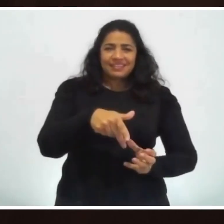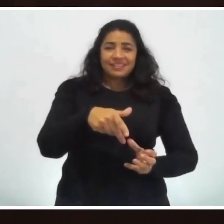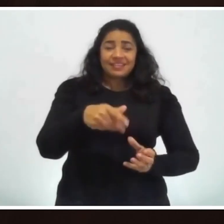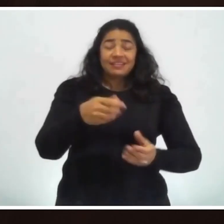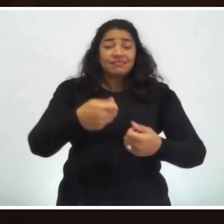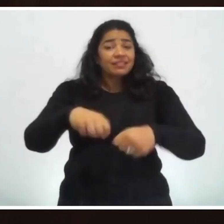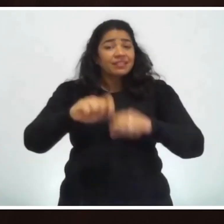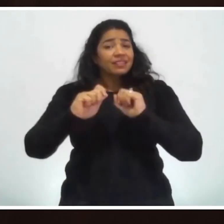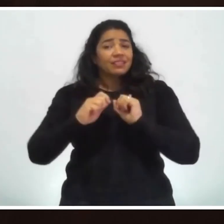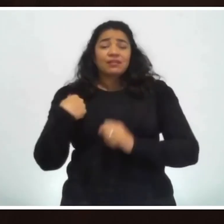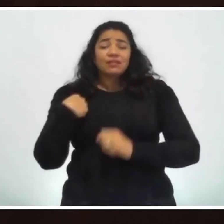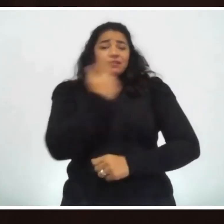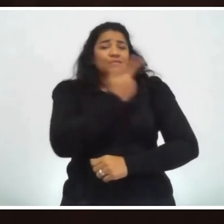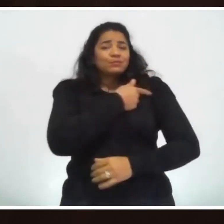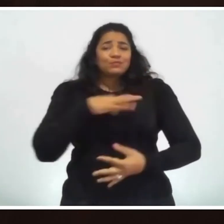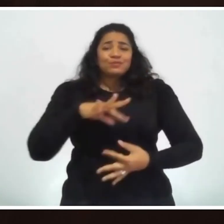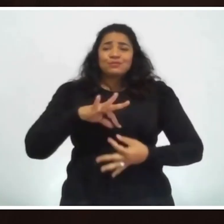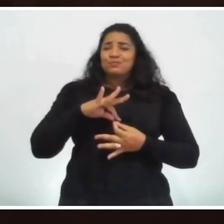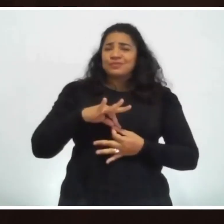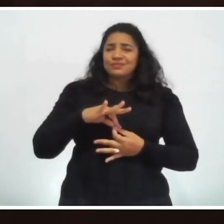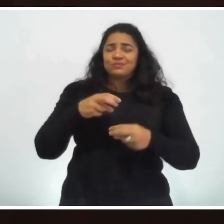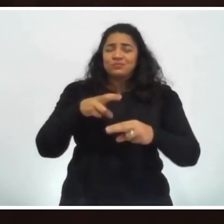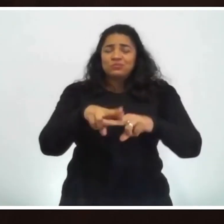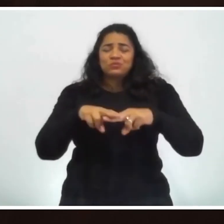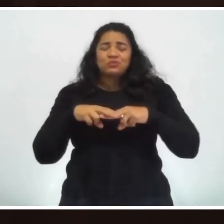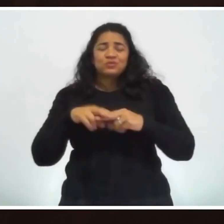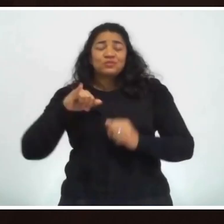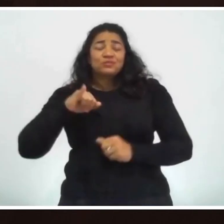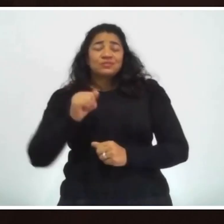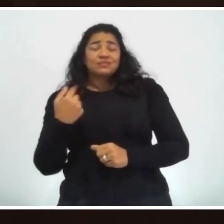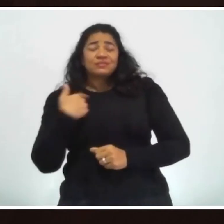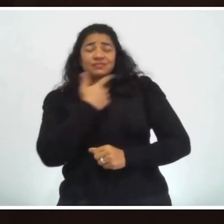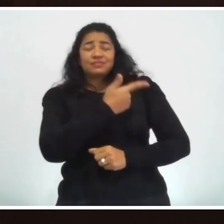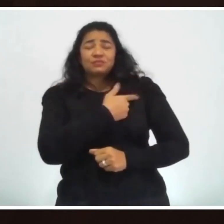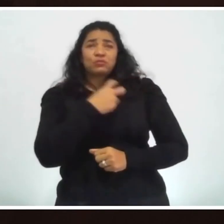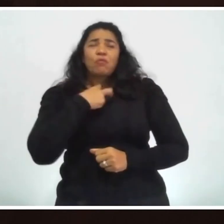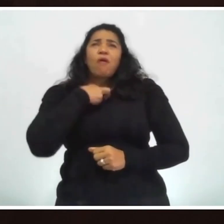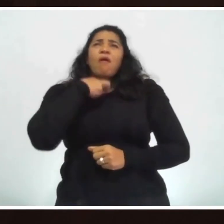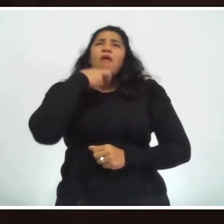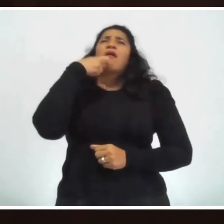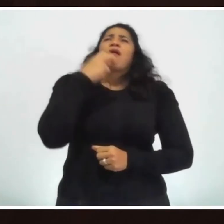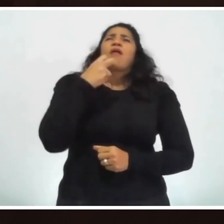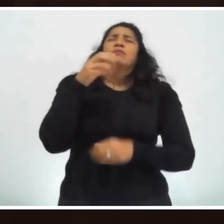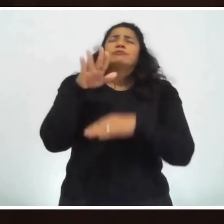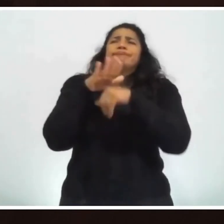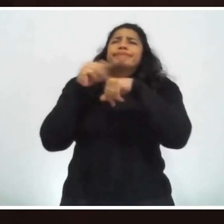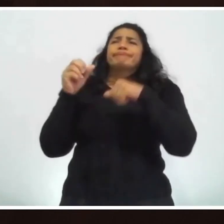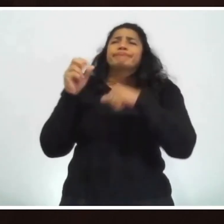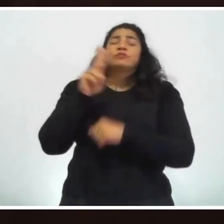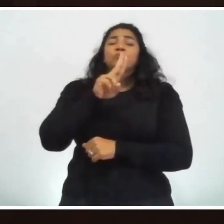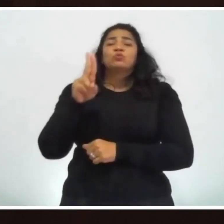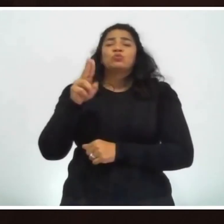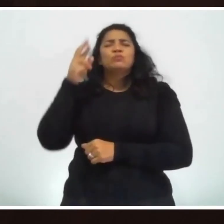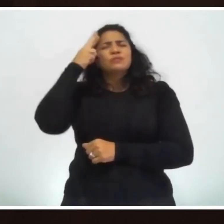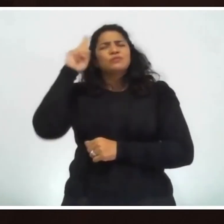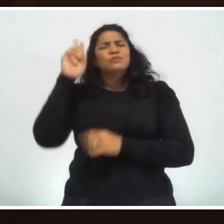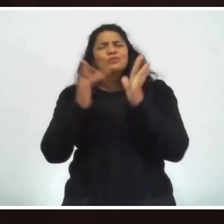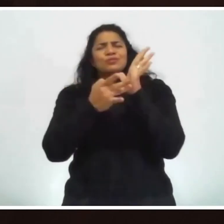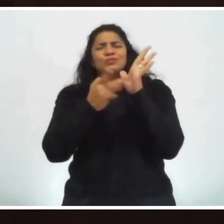quando nós invocamos o nome do Senhor, não estamos apenas, irmãos, recebendo